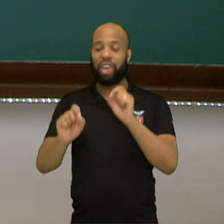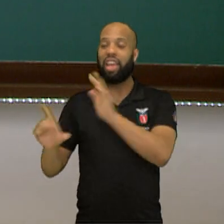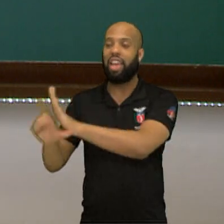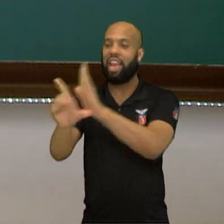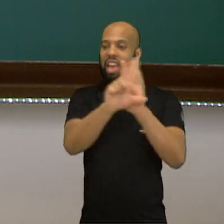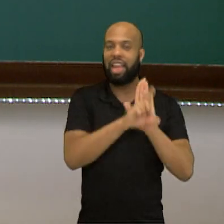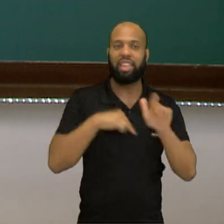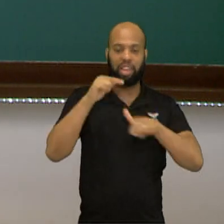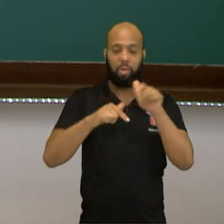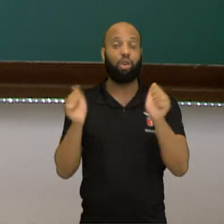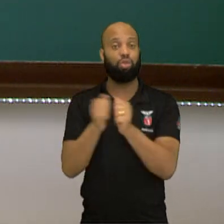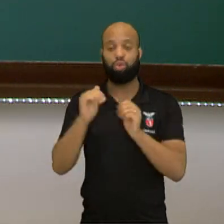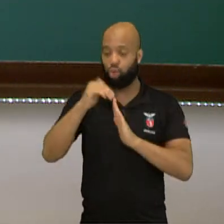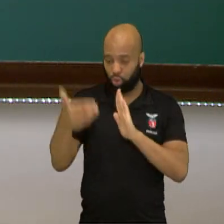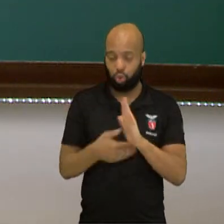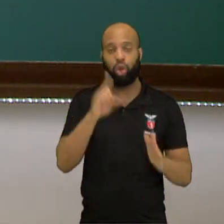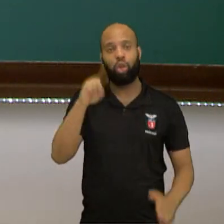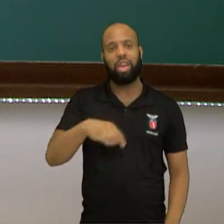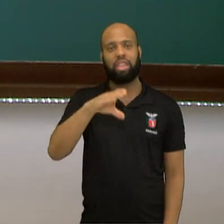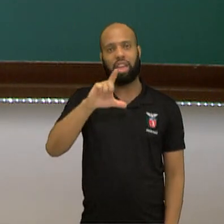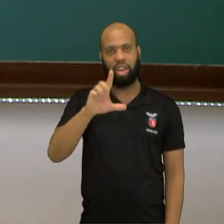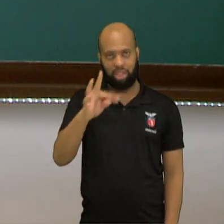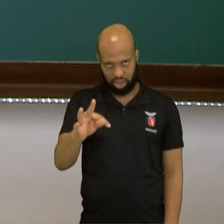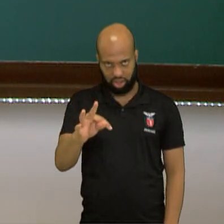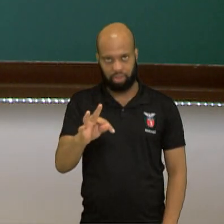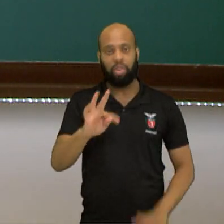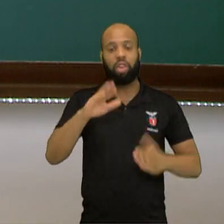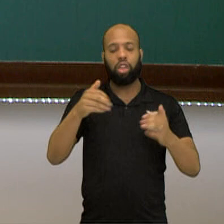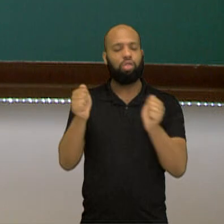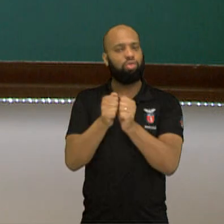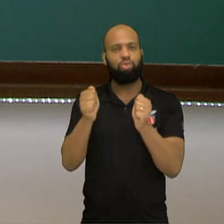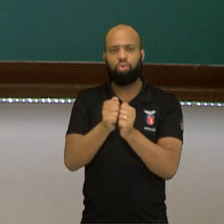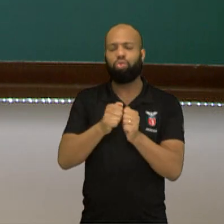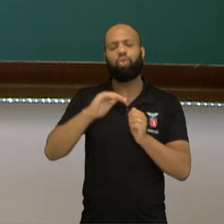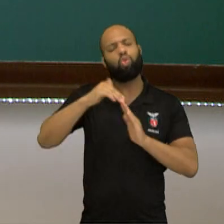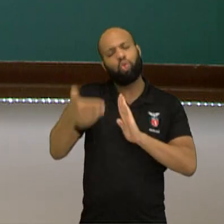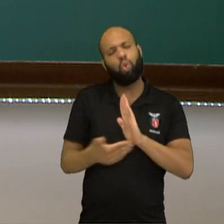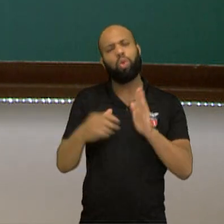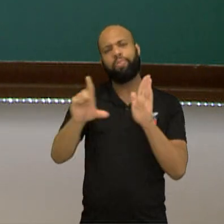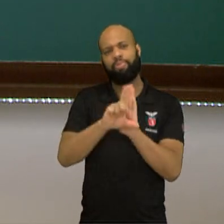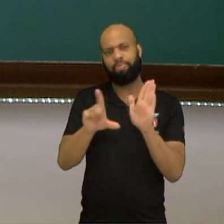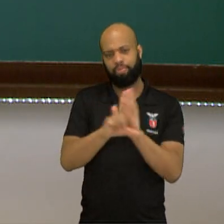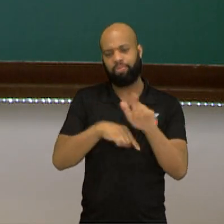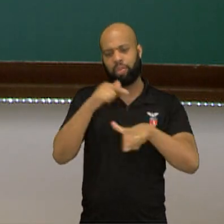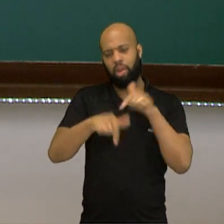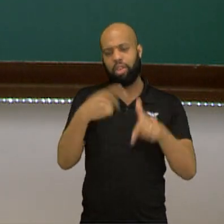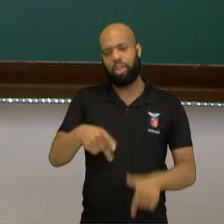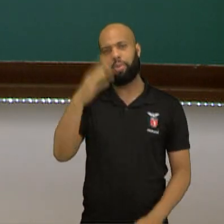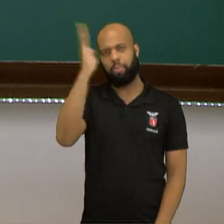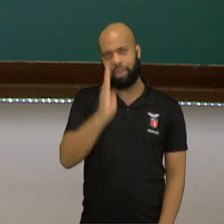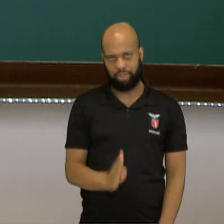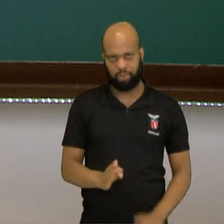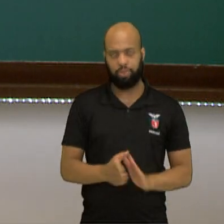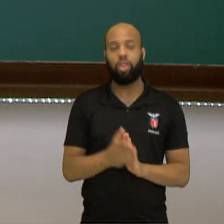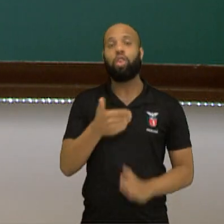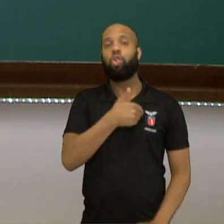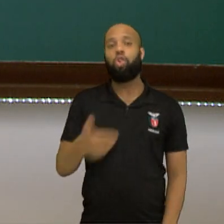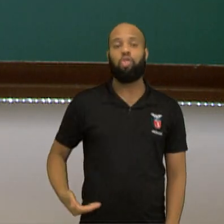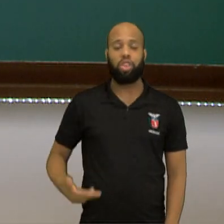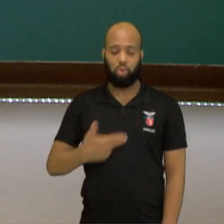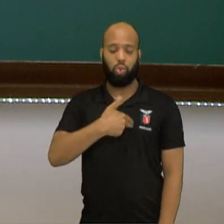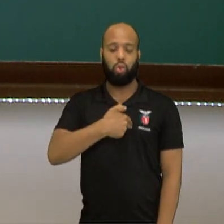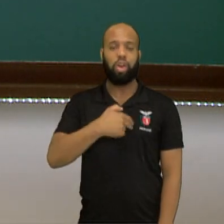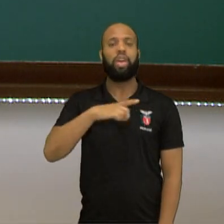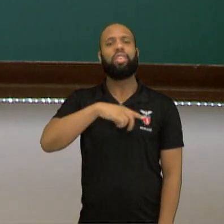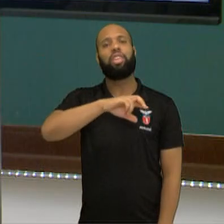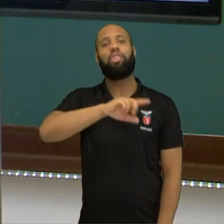das Leis Trabalhistas, de 1943, reuniu a legislação trabalhista do país. No governo Getúlio Vargas,